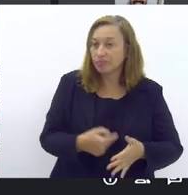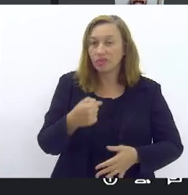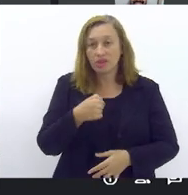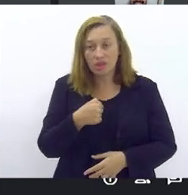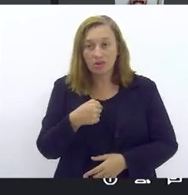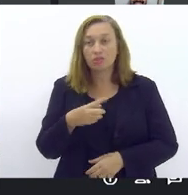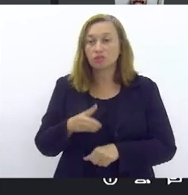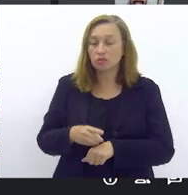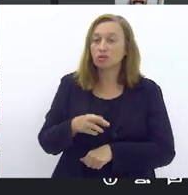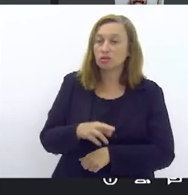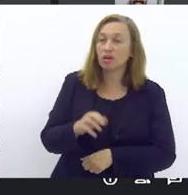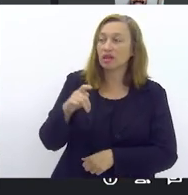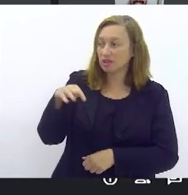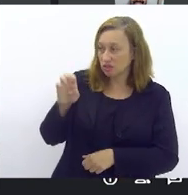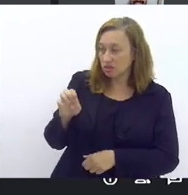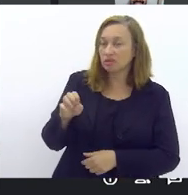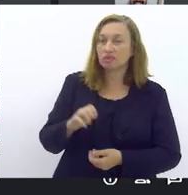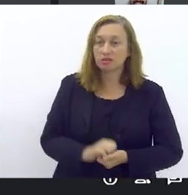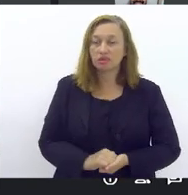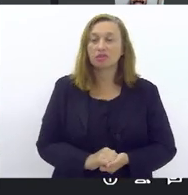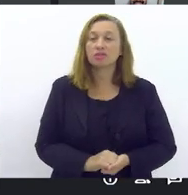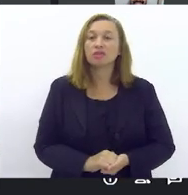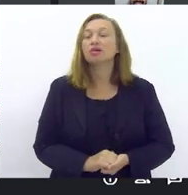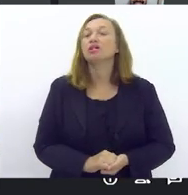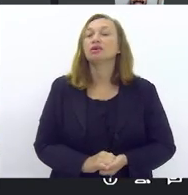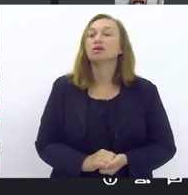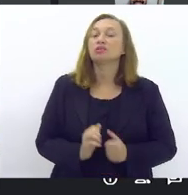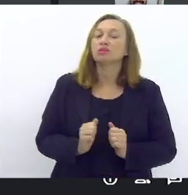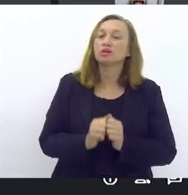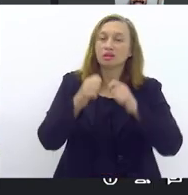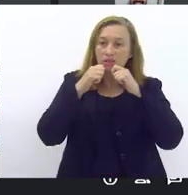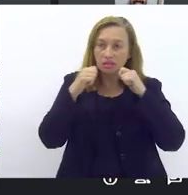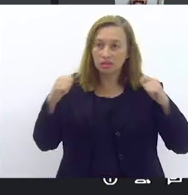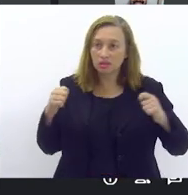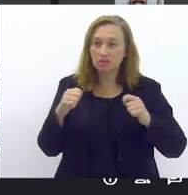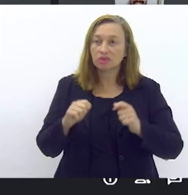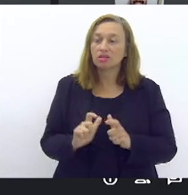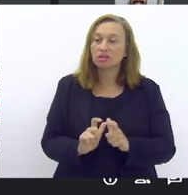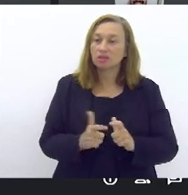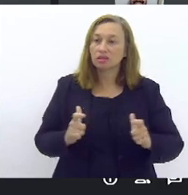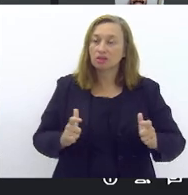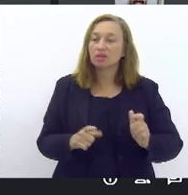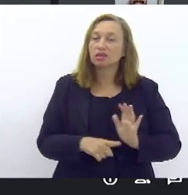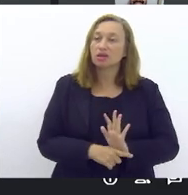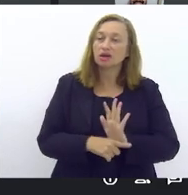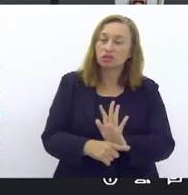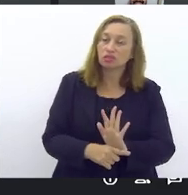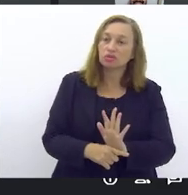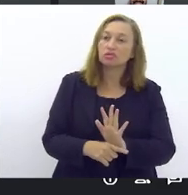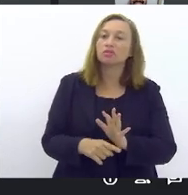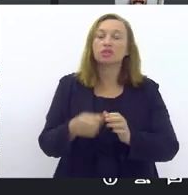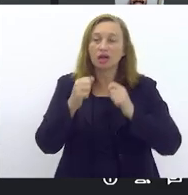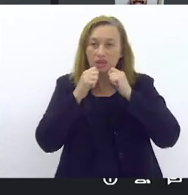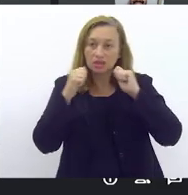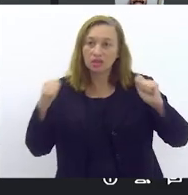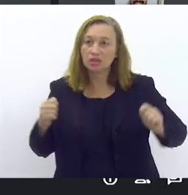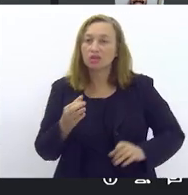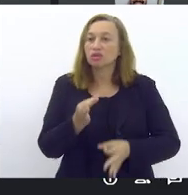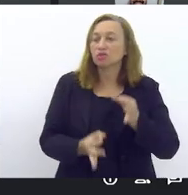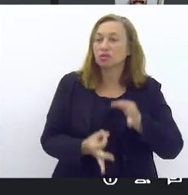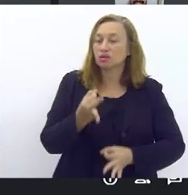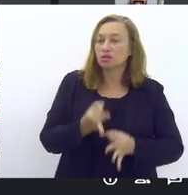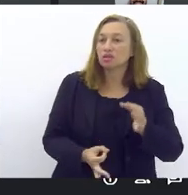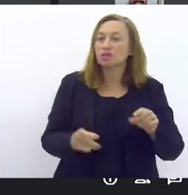doutor Alexandre Mandel estamos aqui na assessoria, né, fazendo uma grande contribuição na assessoria jurídica, né?